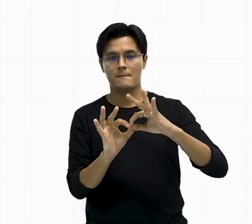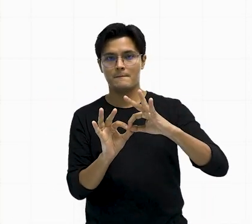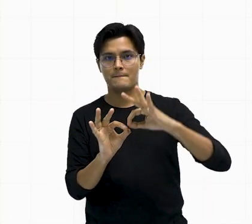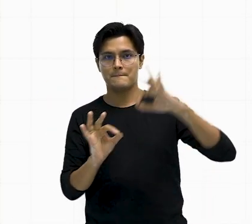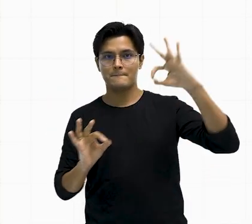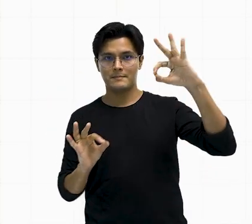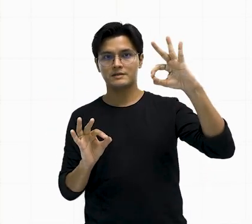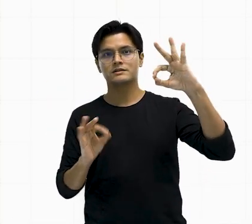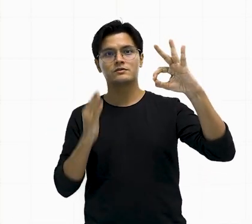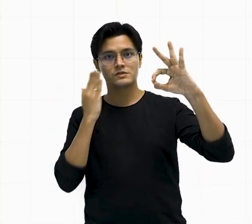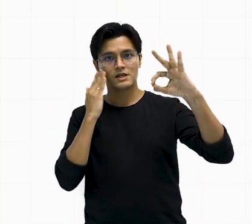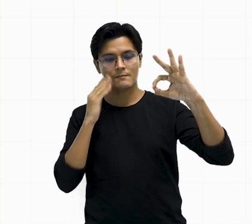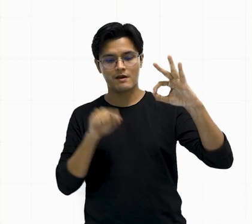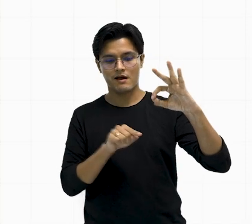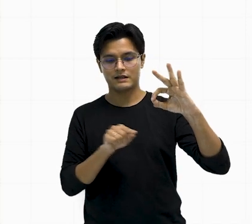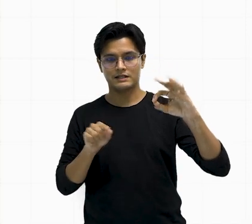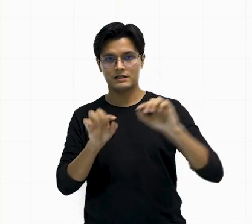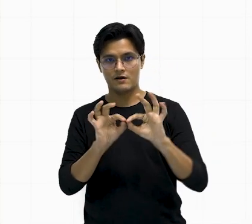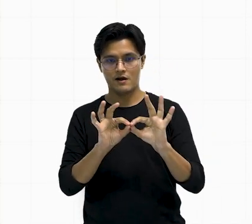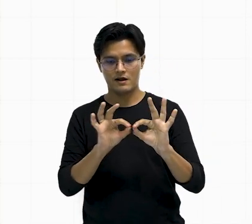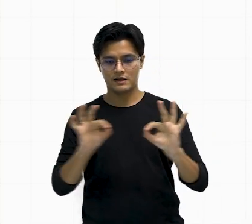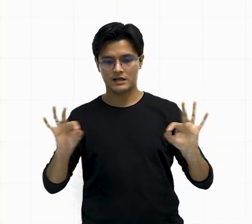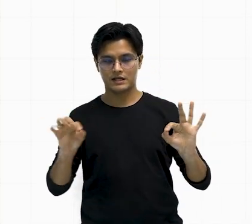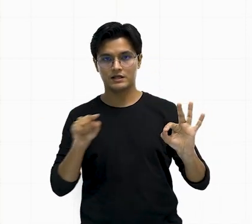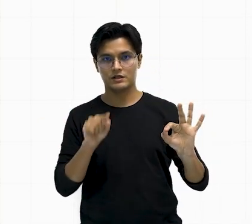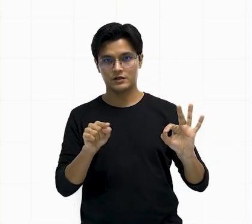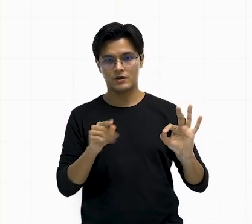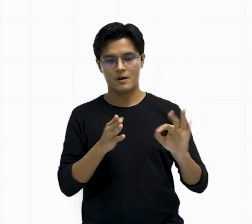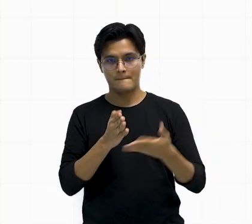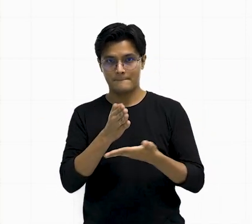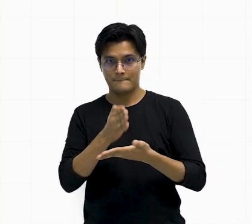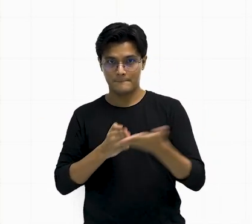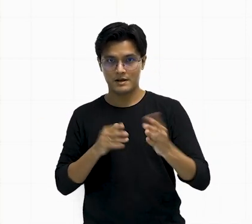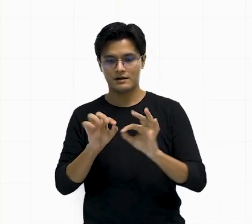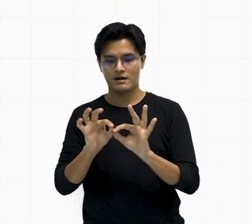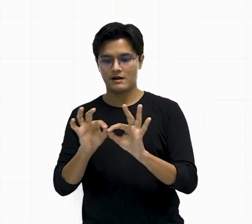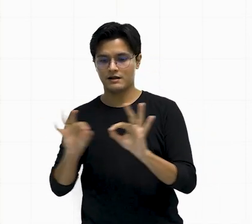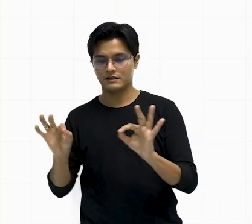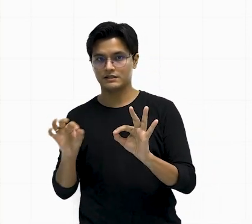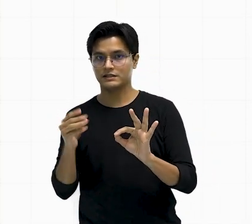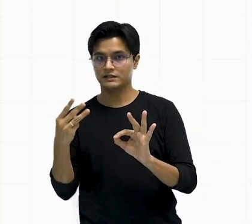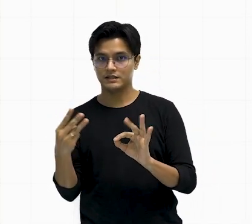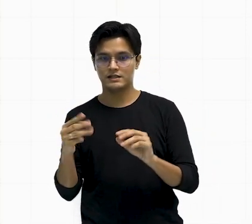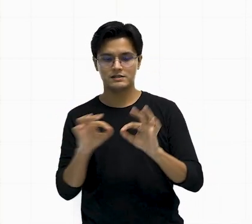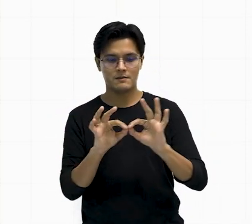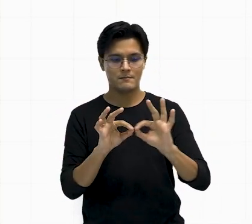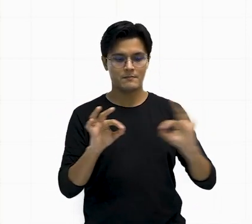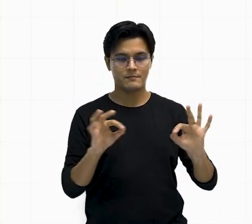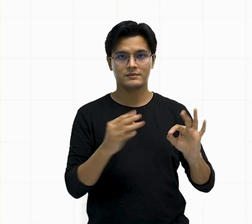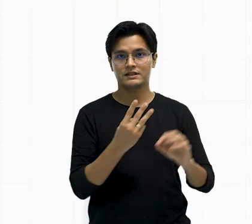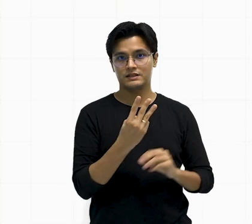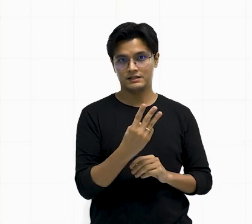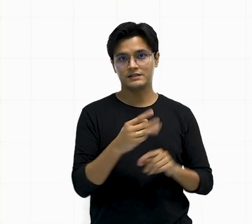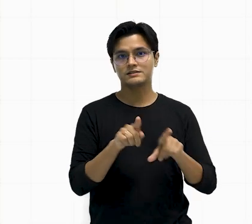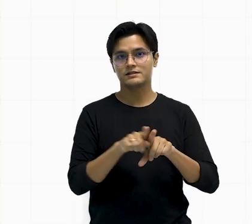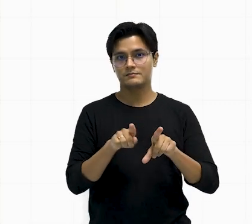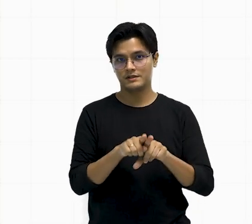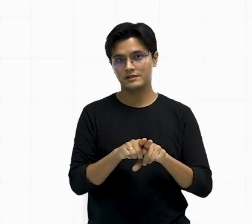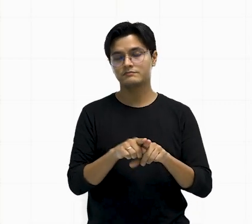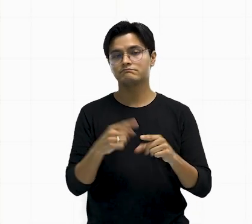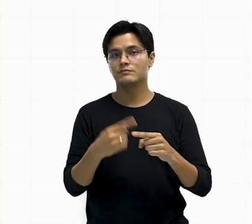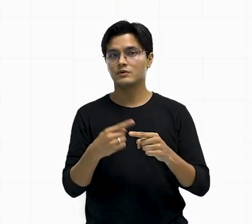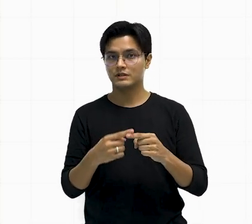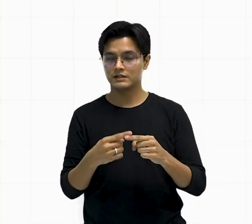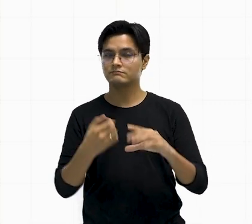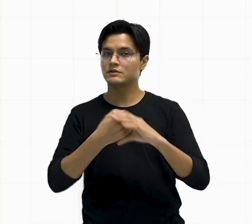3. Por quê? Porque a mediana ela tem essa característica. Quando ela sai de um dos vértices